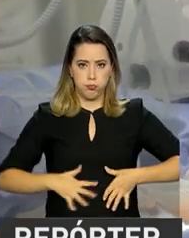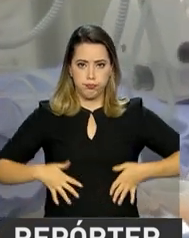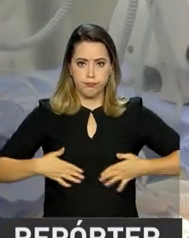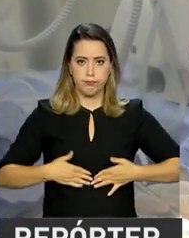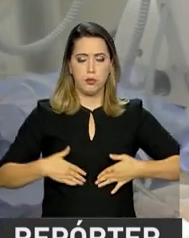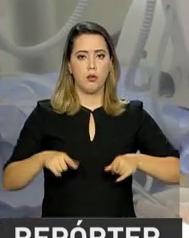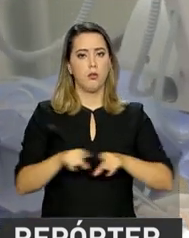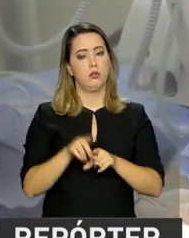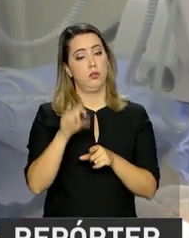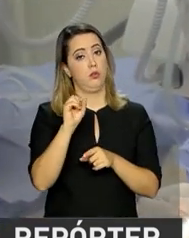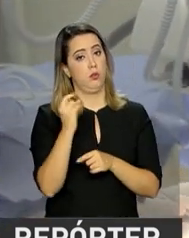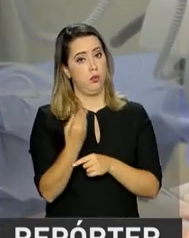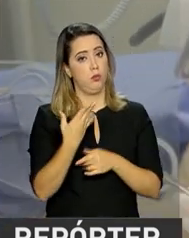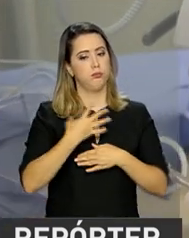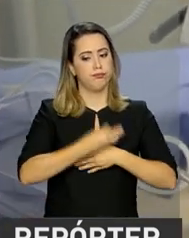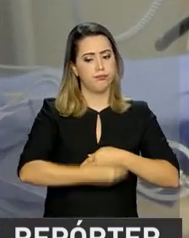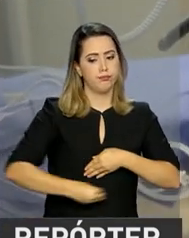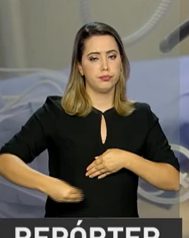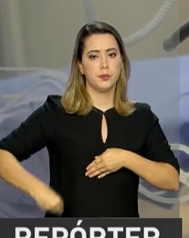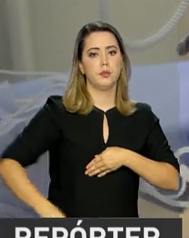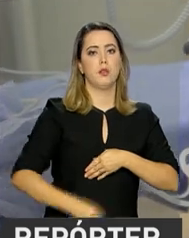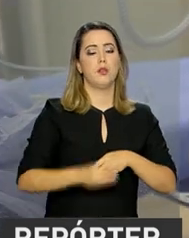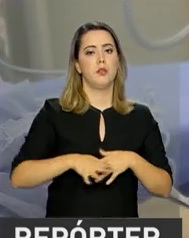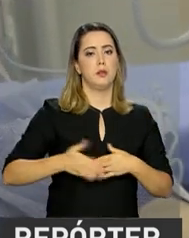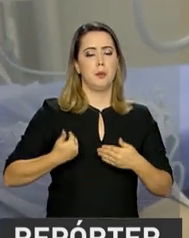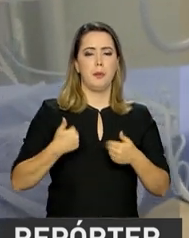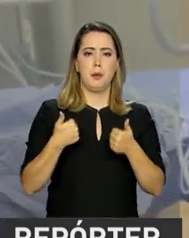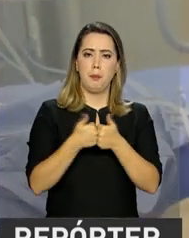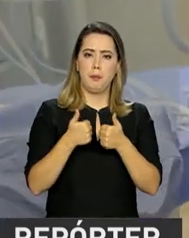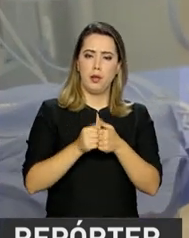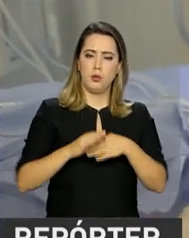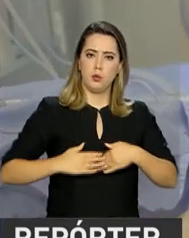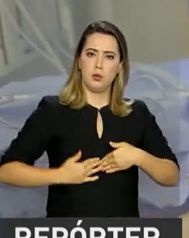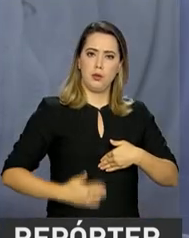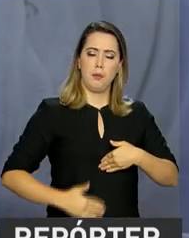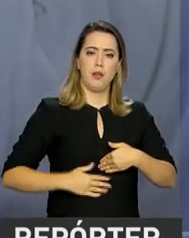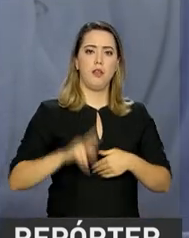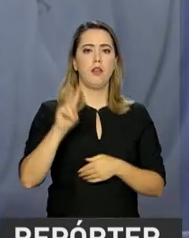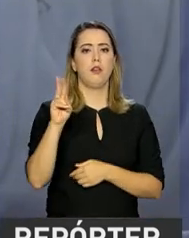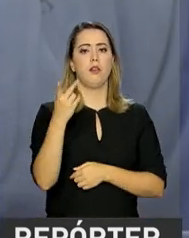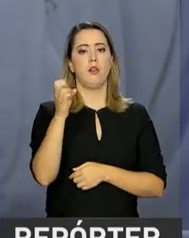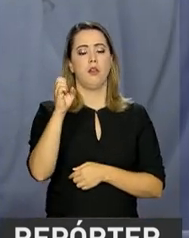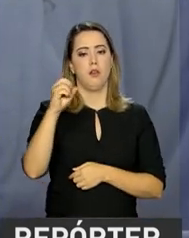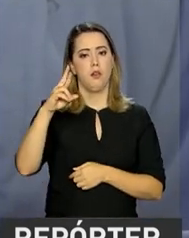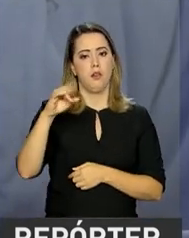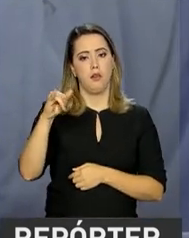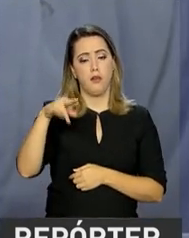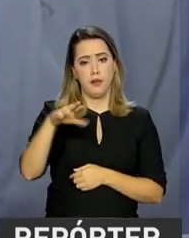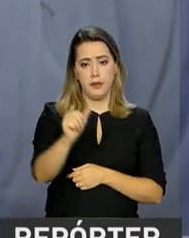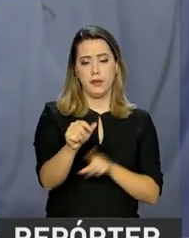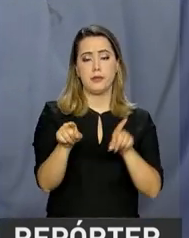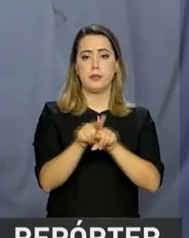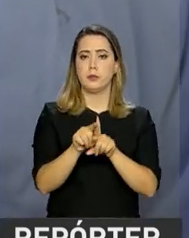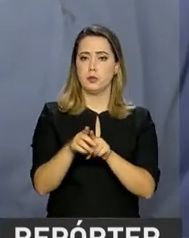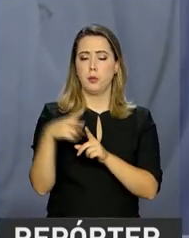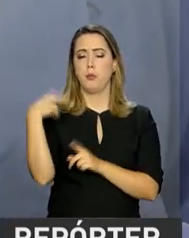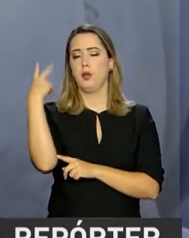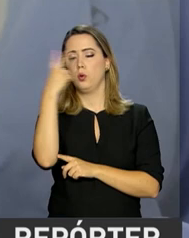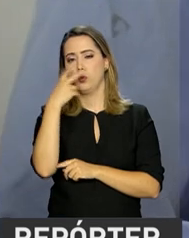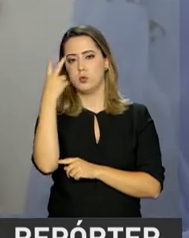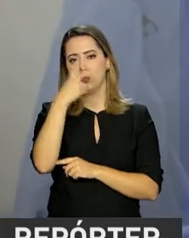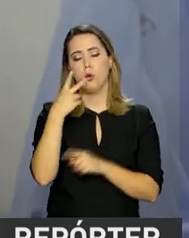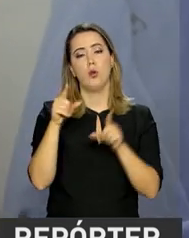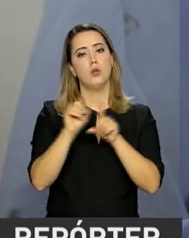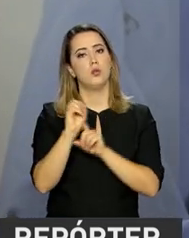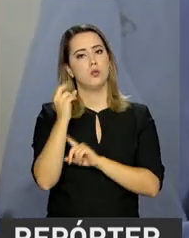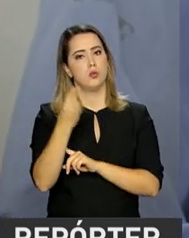por exemplo, no estômago, intestino e na parede abdominal, caso das hérnias. Ainda estão no grupo os procedimentos nos olhos e